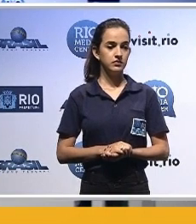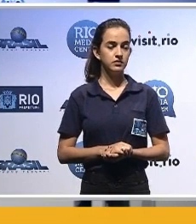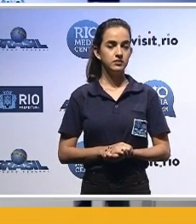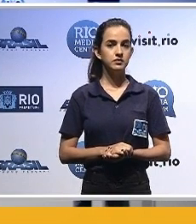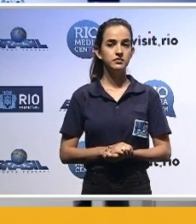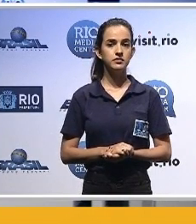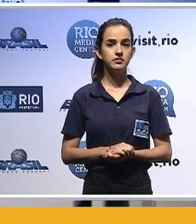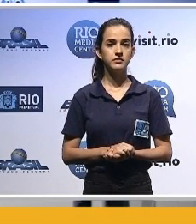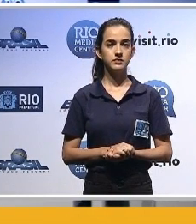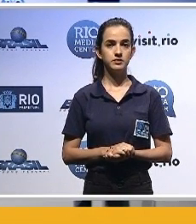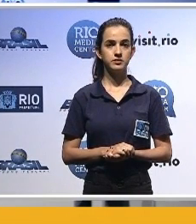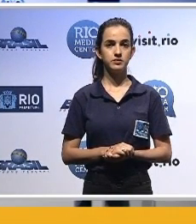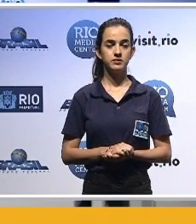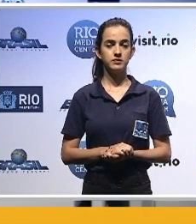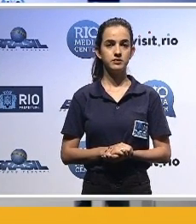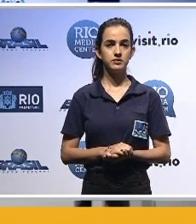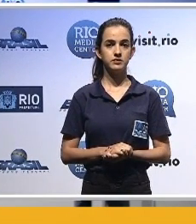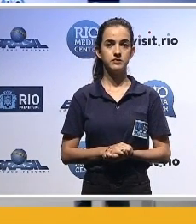Incentivos.